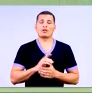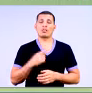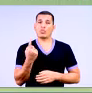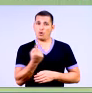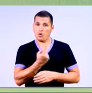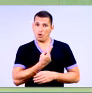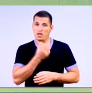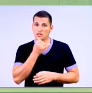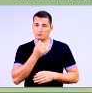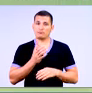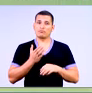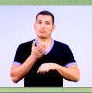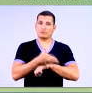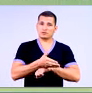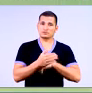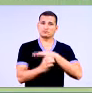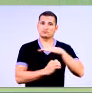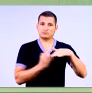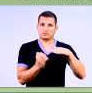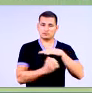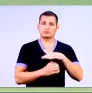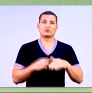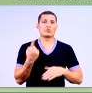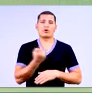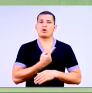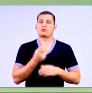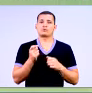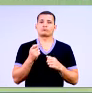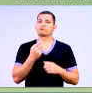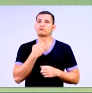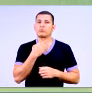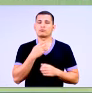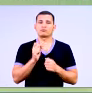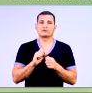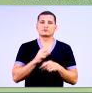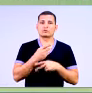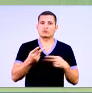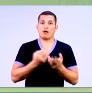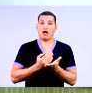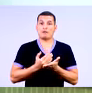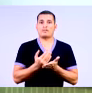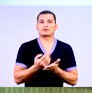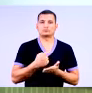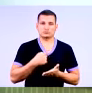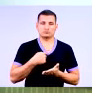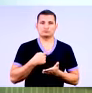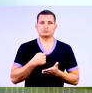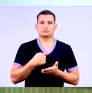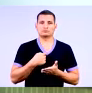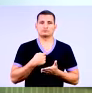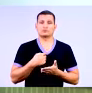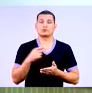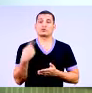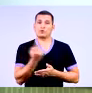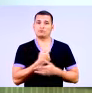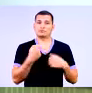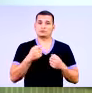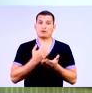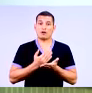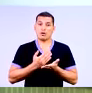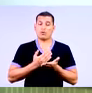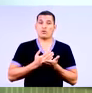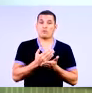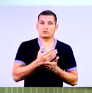empresa, nós não podemos agir a partir de nós mesmos, simplesmente, né? Nós temos que agir nessa coletividade,